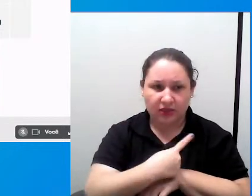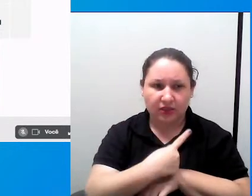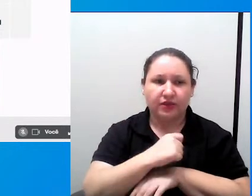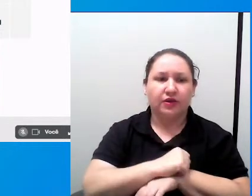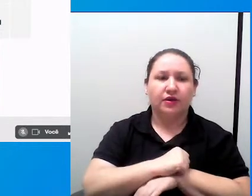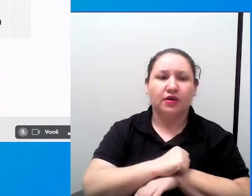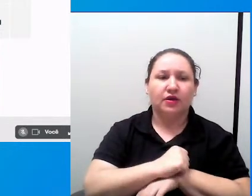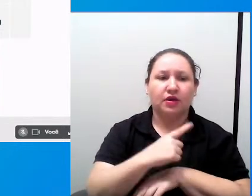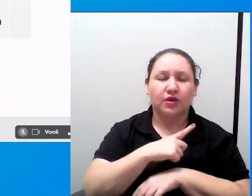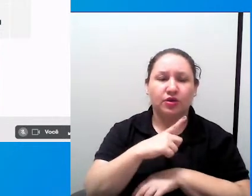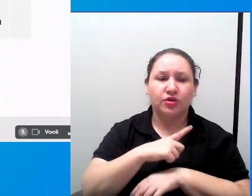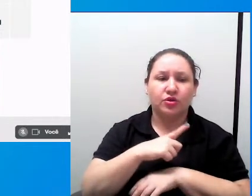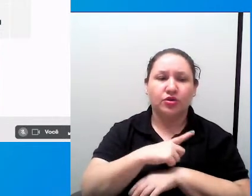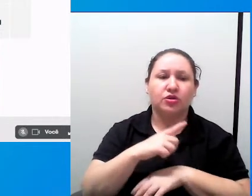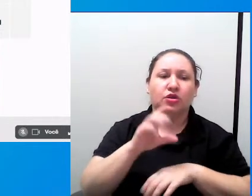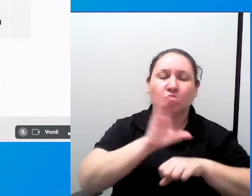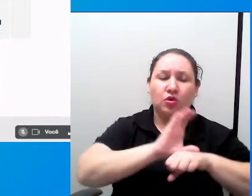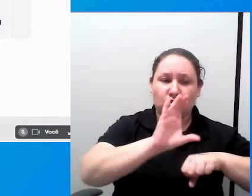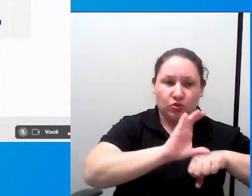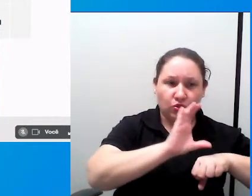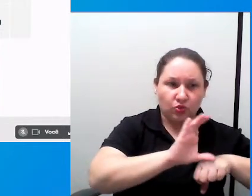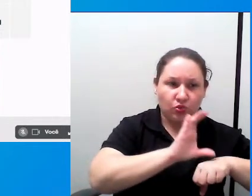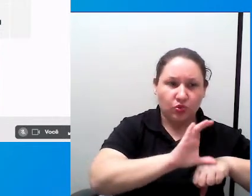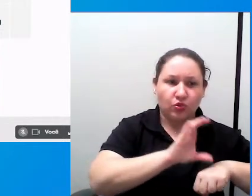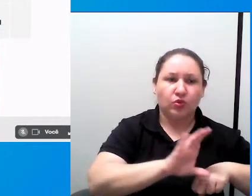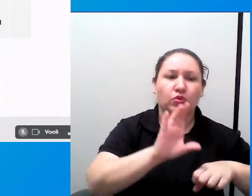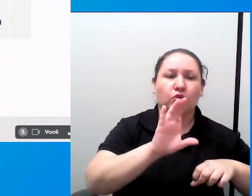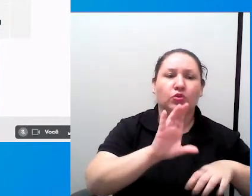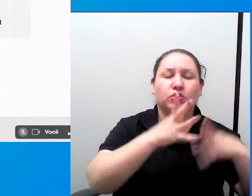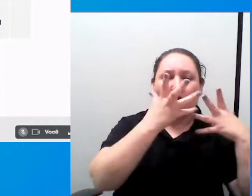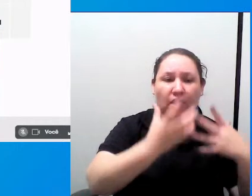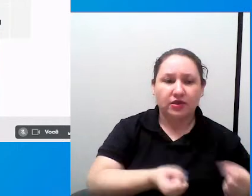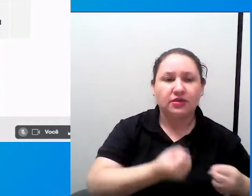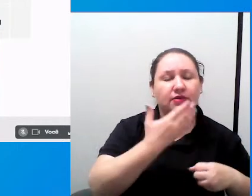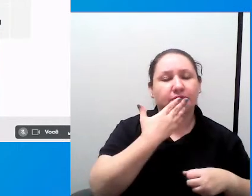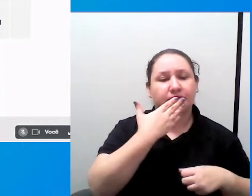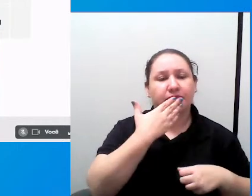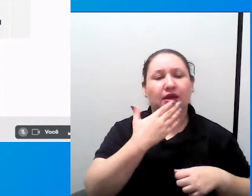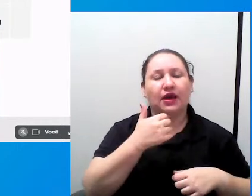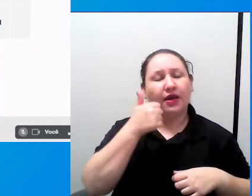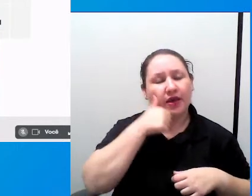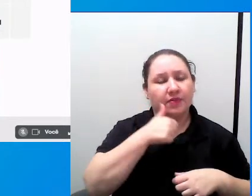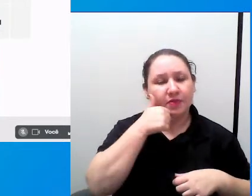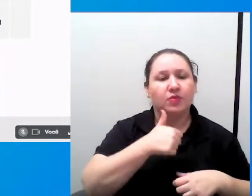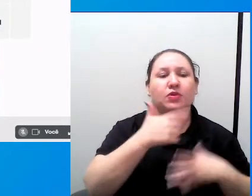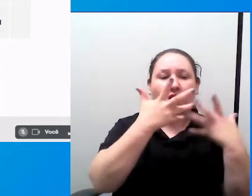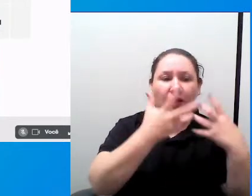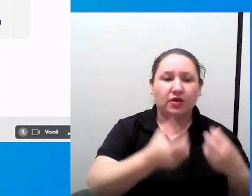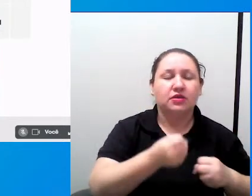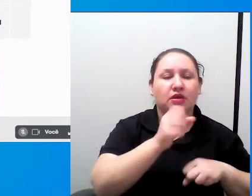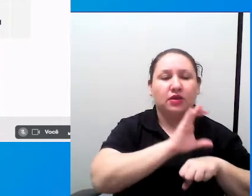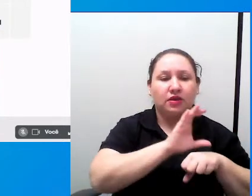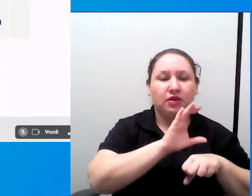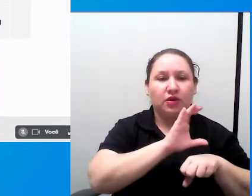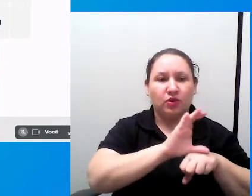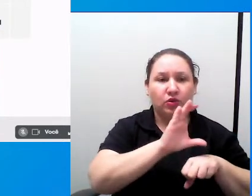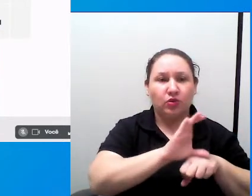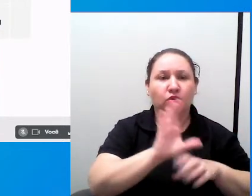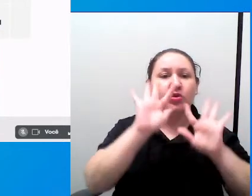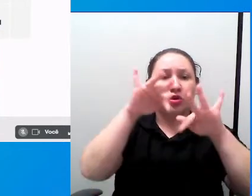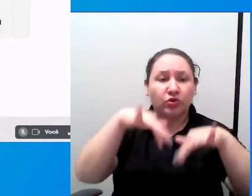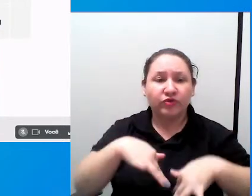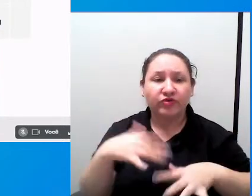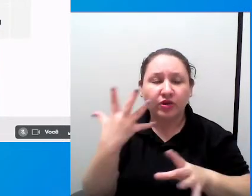curso de introdução à robótica, ela aceita, ela pede para participar desse projeto para ela cumprir as horas, e no final,